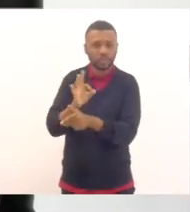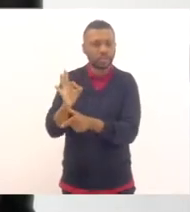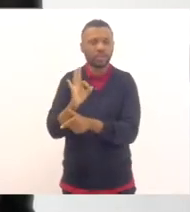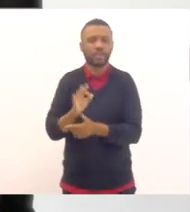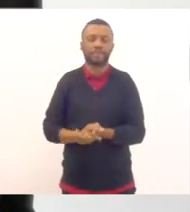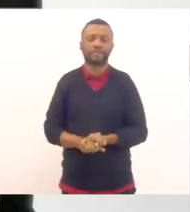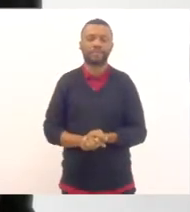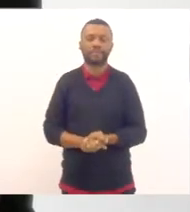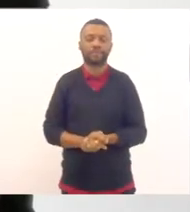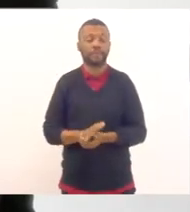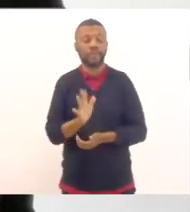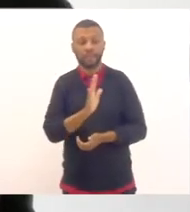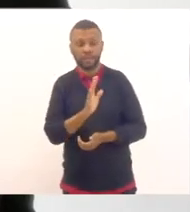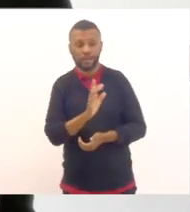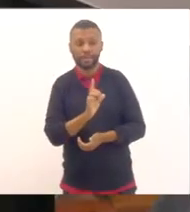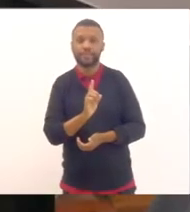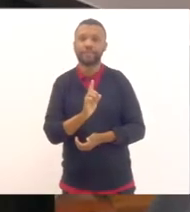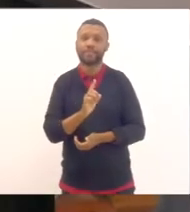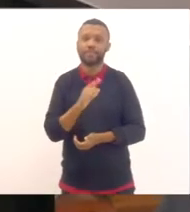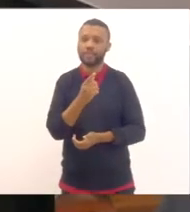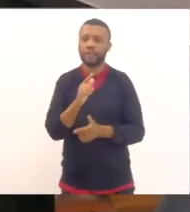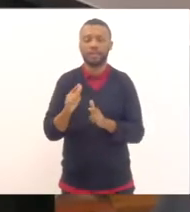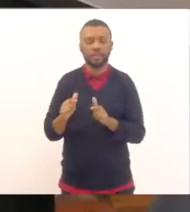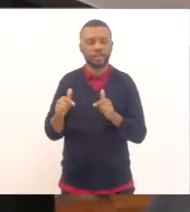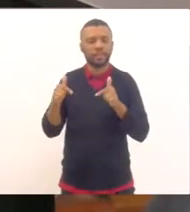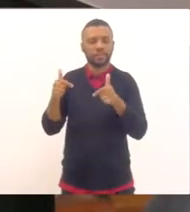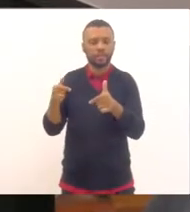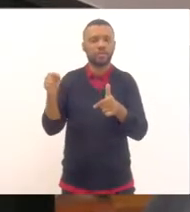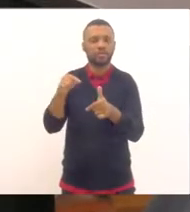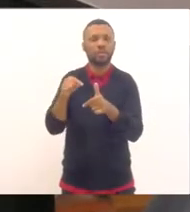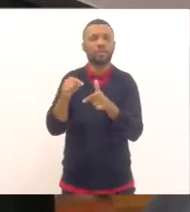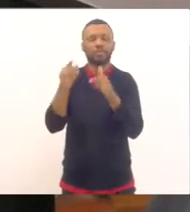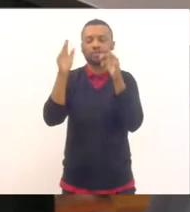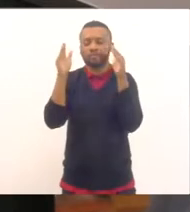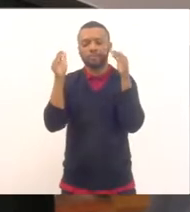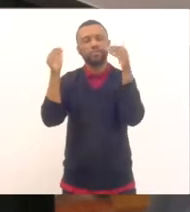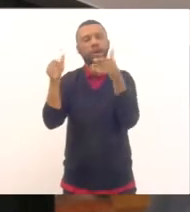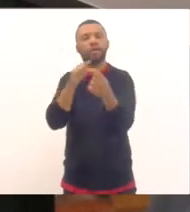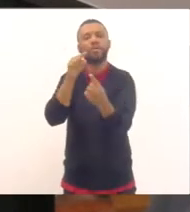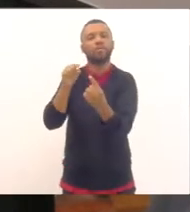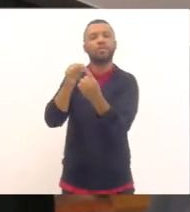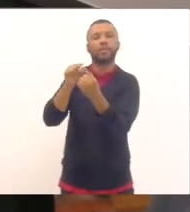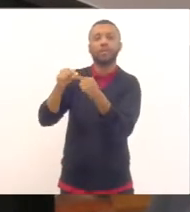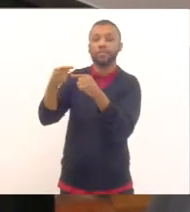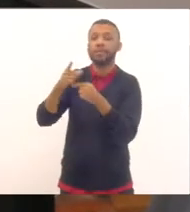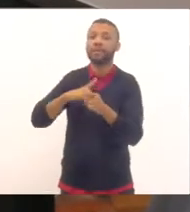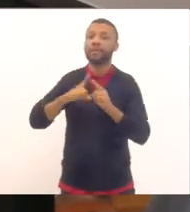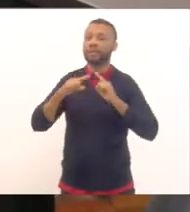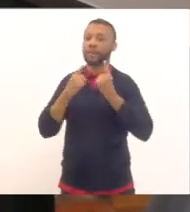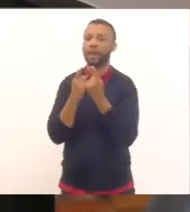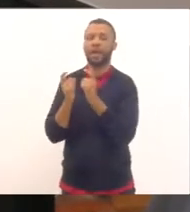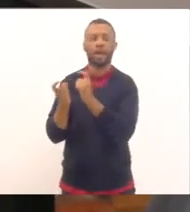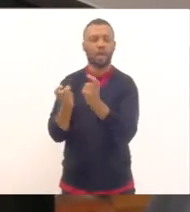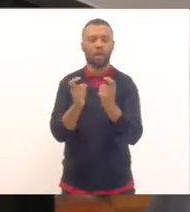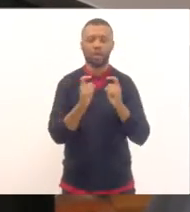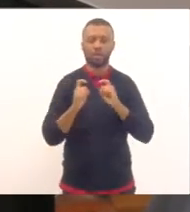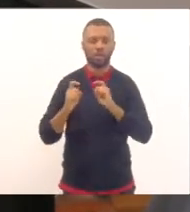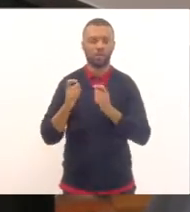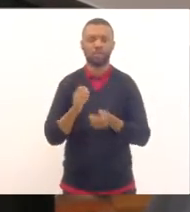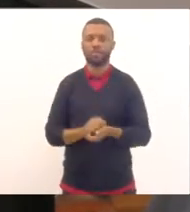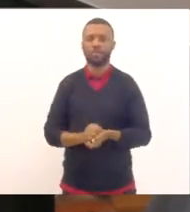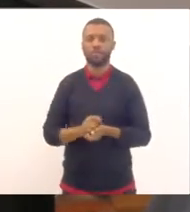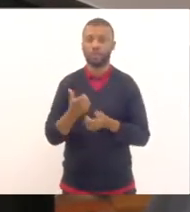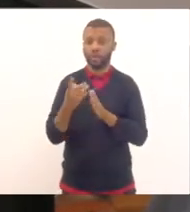Diário Não não é essas peças essas operações foram feitas especificamente Depois dessa reunião entende um o